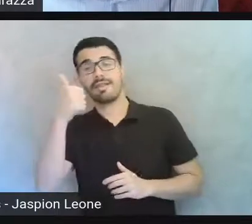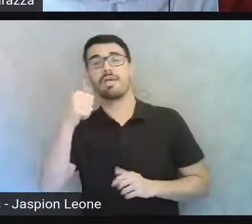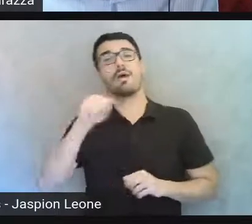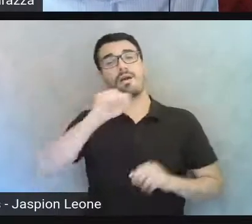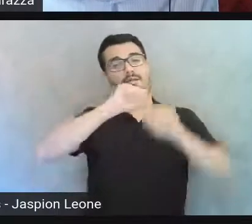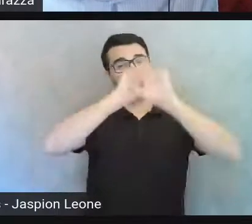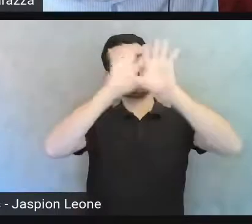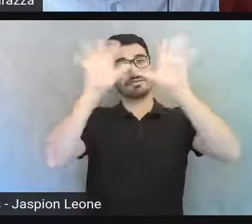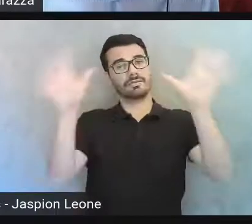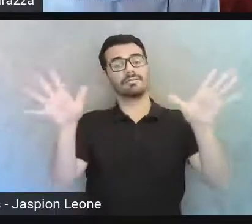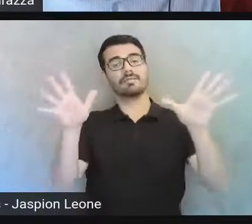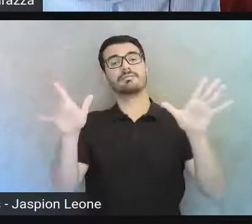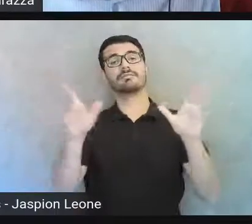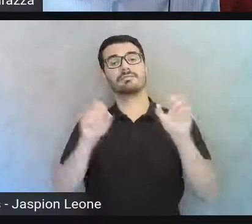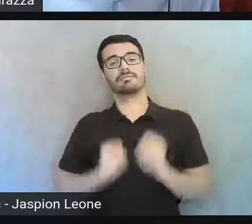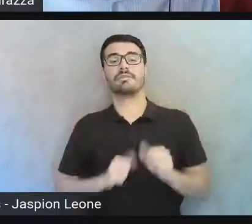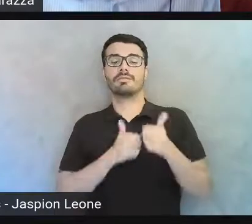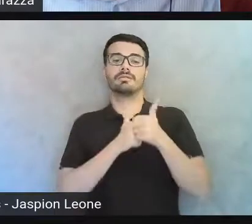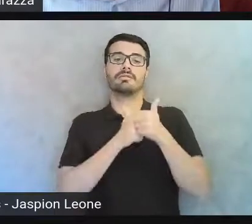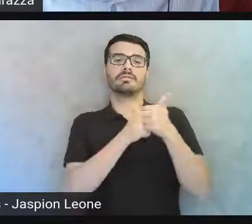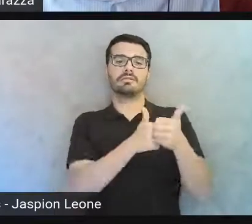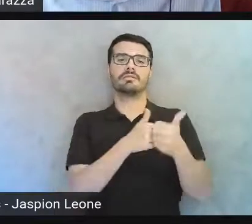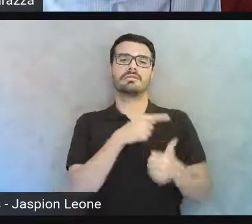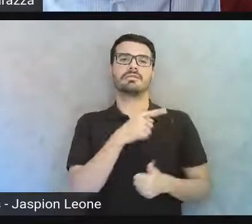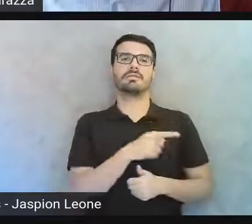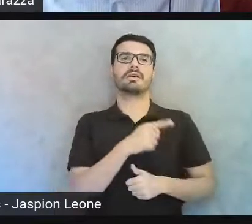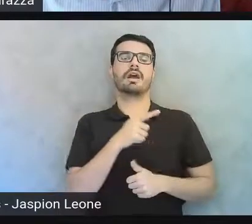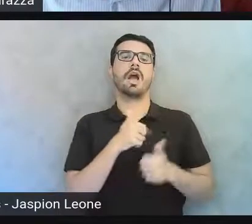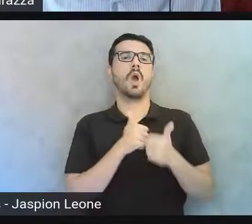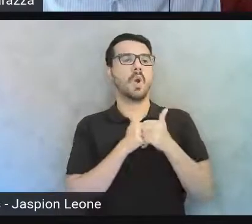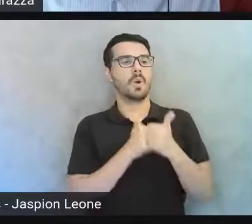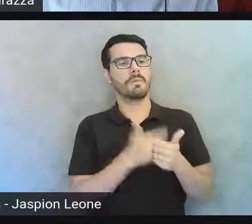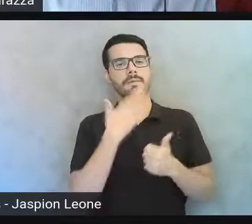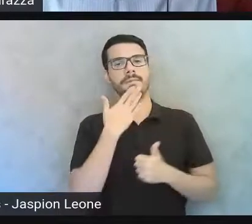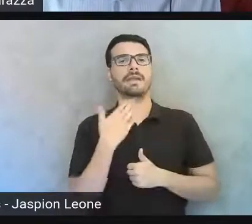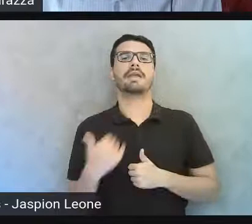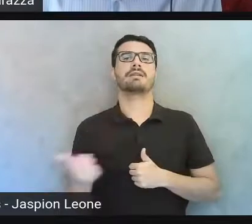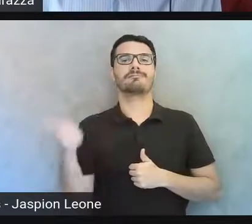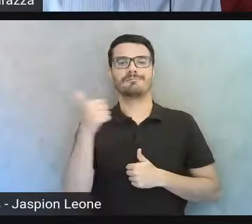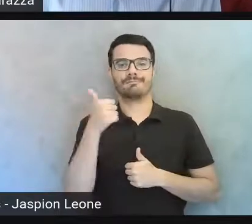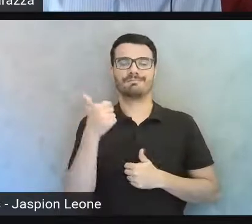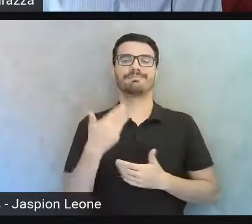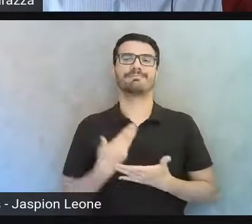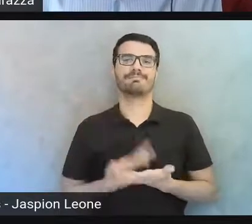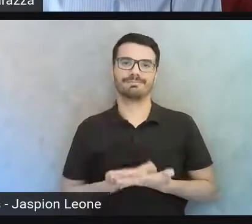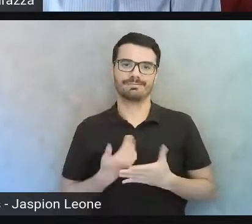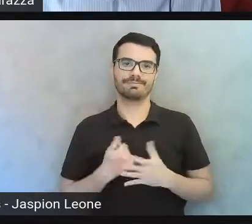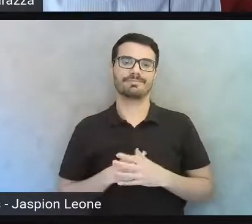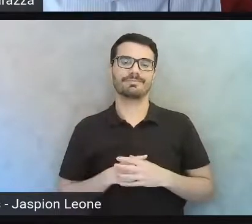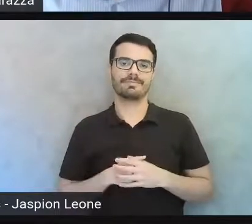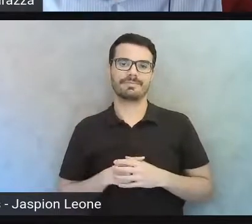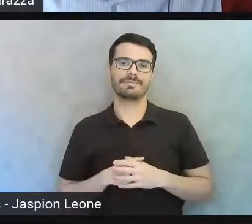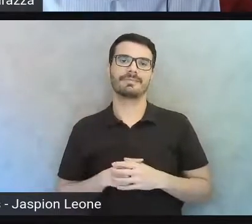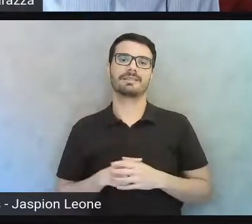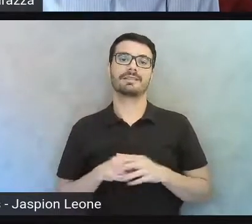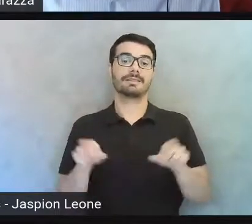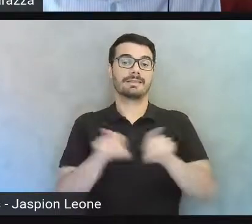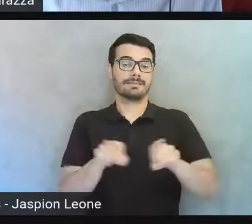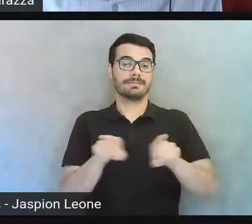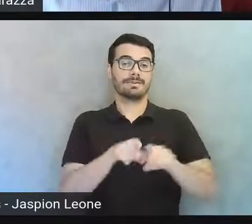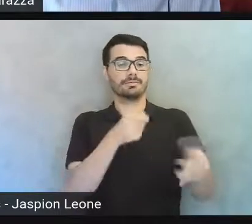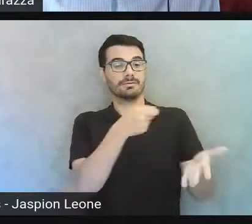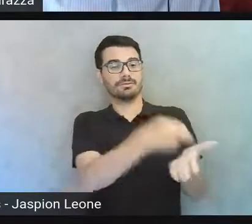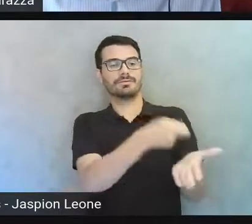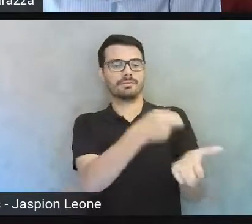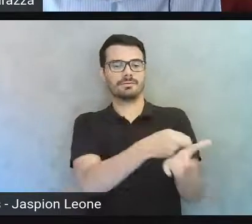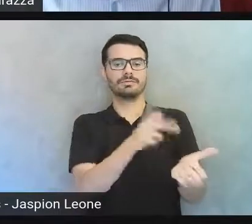claras, que a gente possa, inclusive, fazer esse monitoramento e esse tipo de de cobrança mesmo,